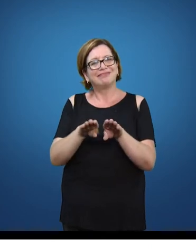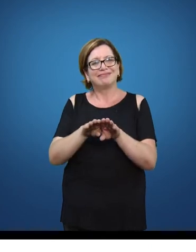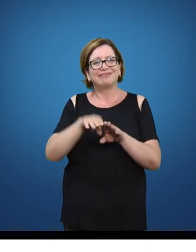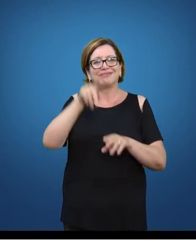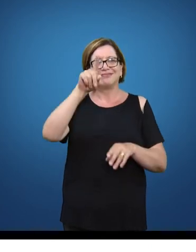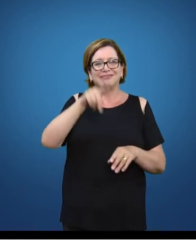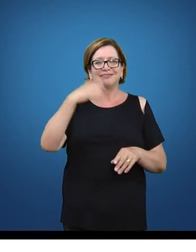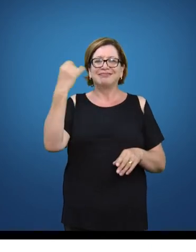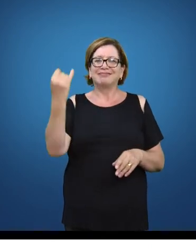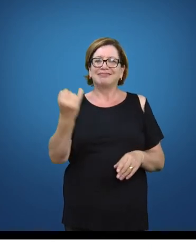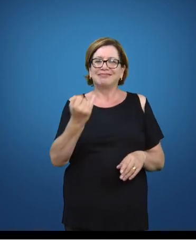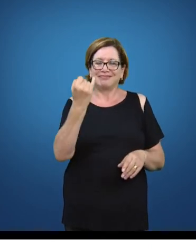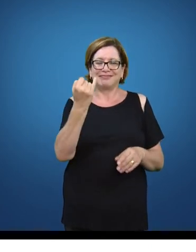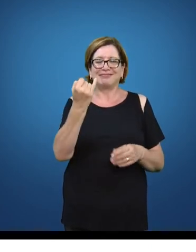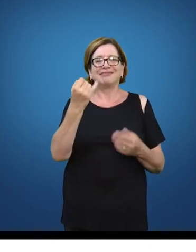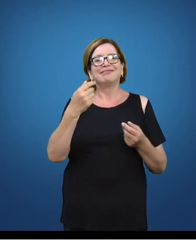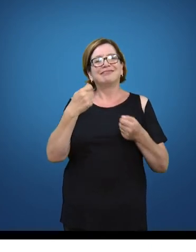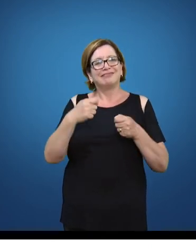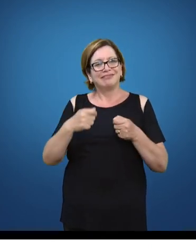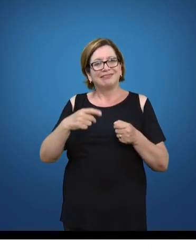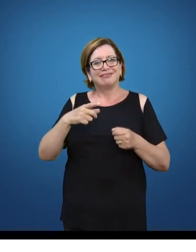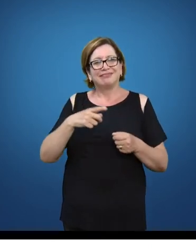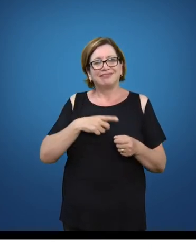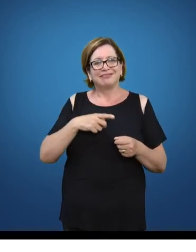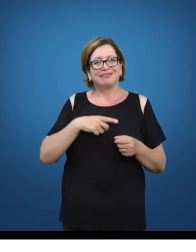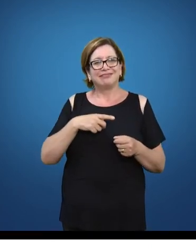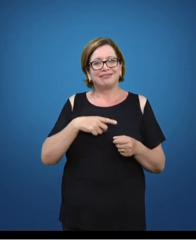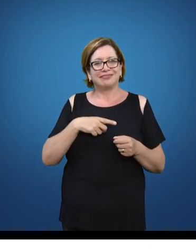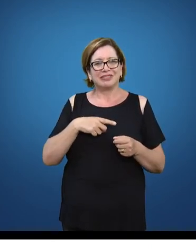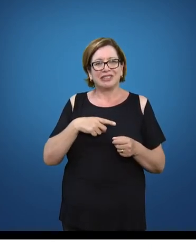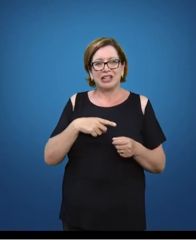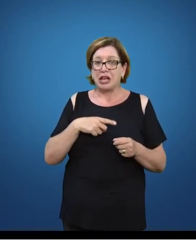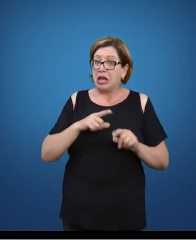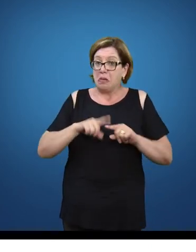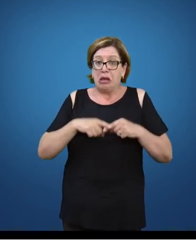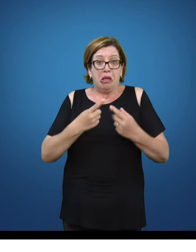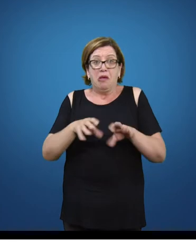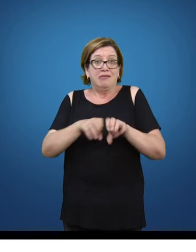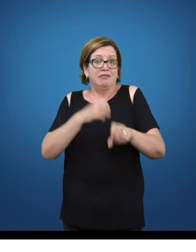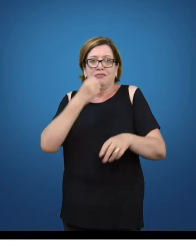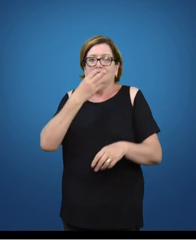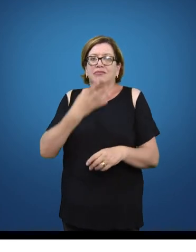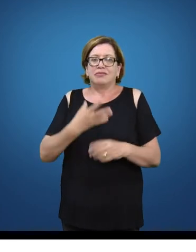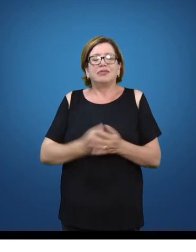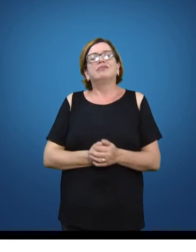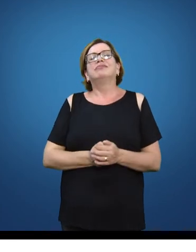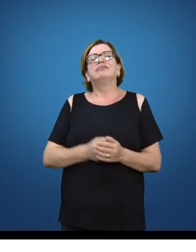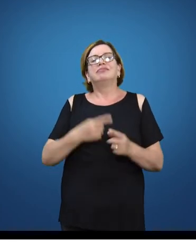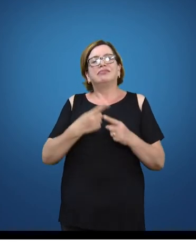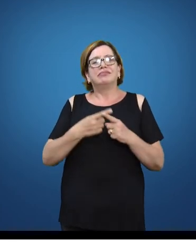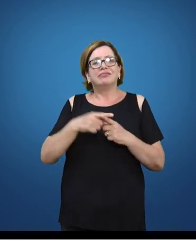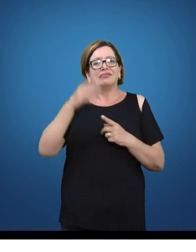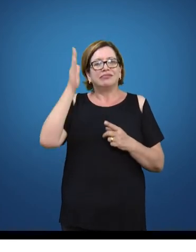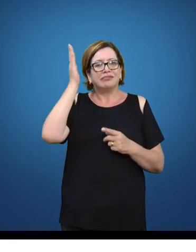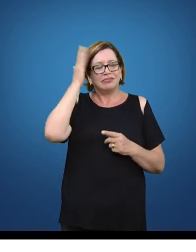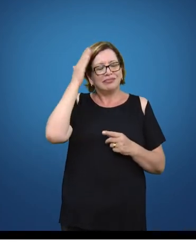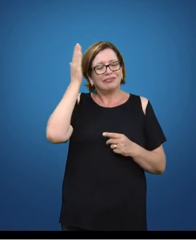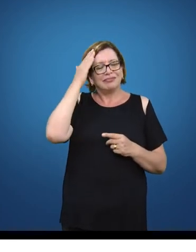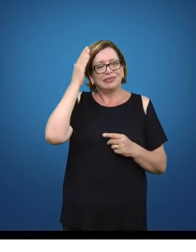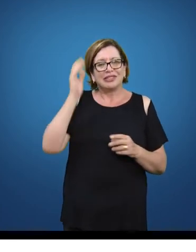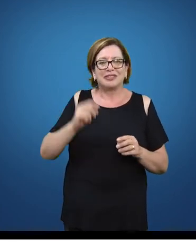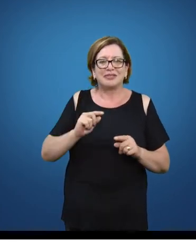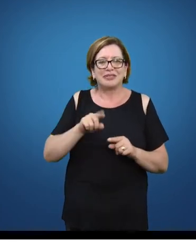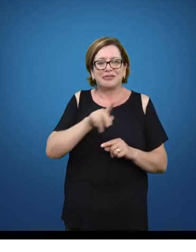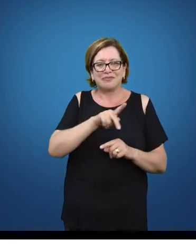importante ela é necessária mas ela também não é suficiente porque a gente sabe que por mais